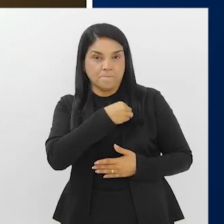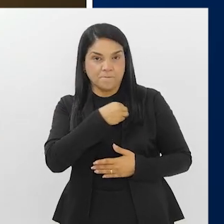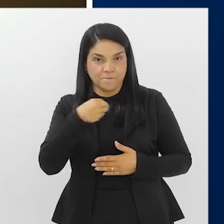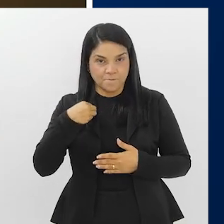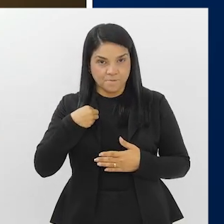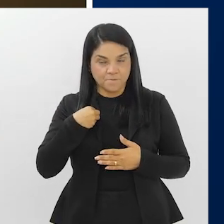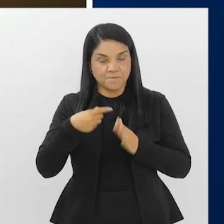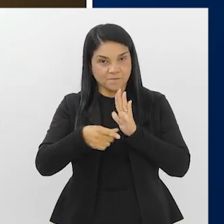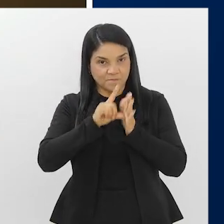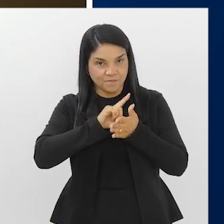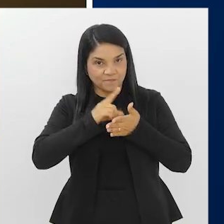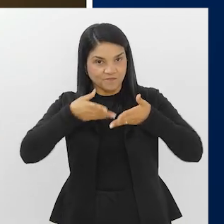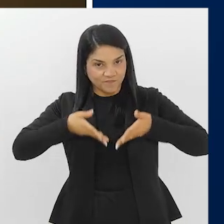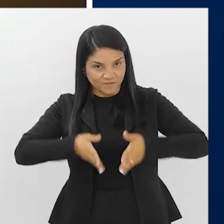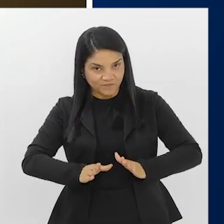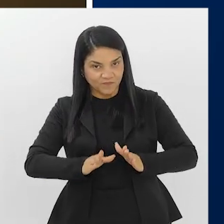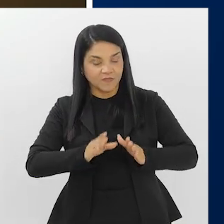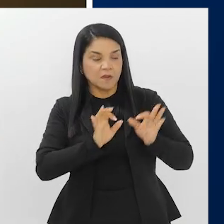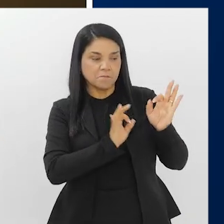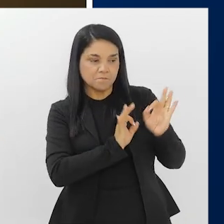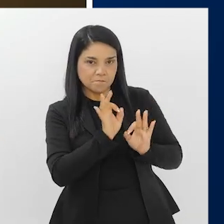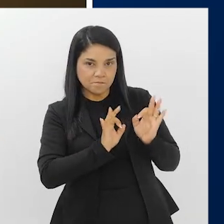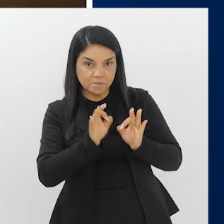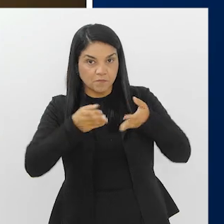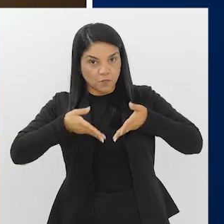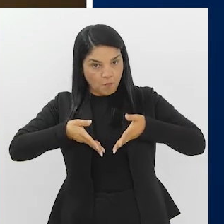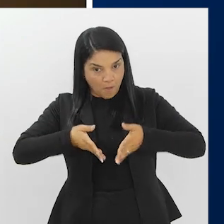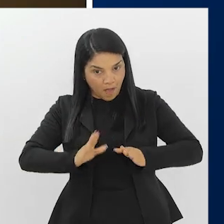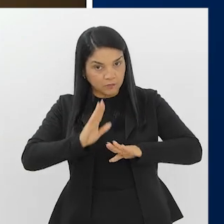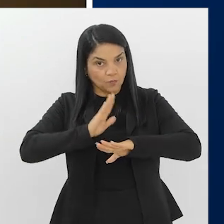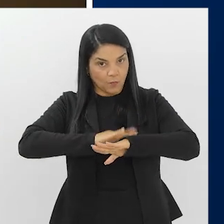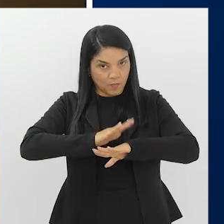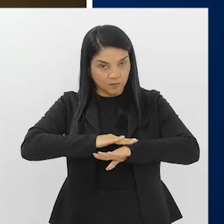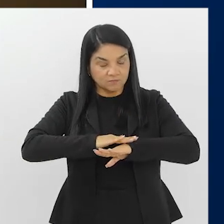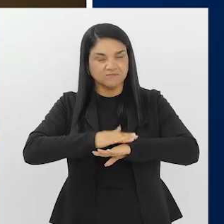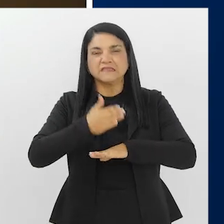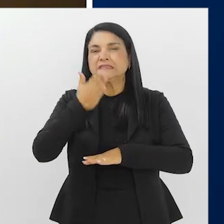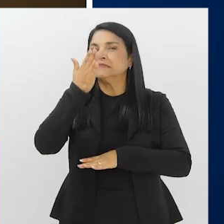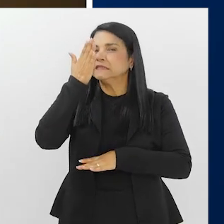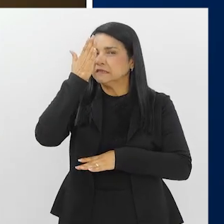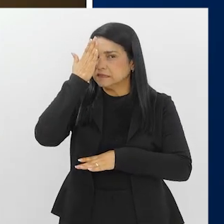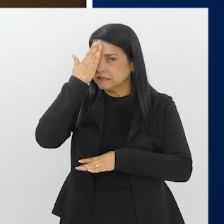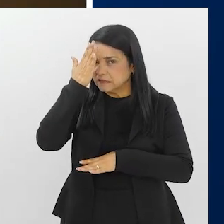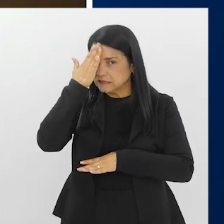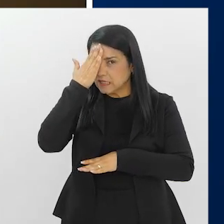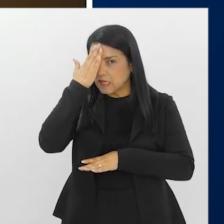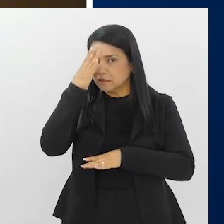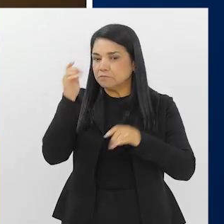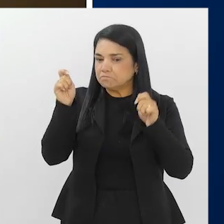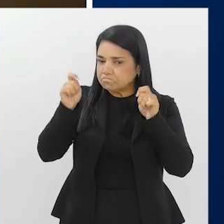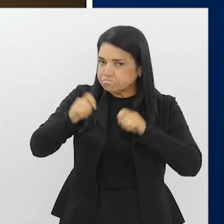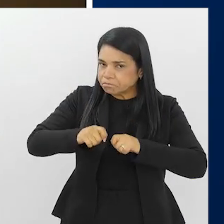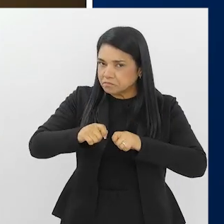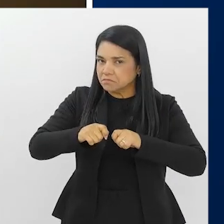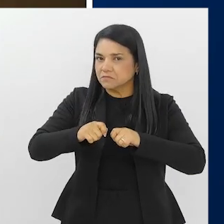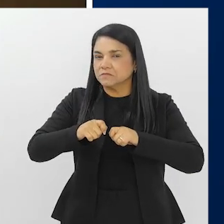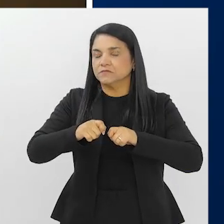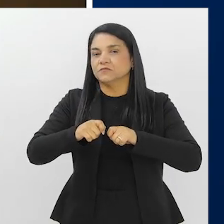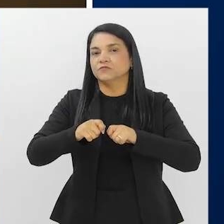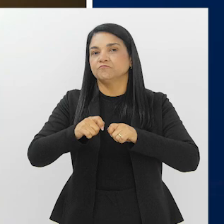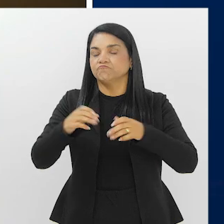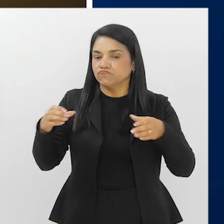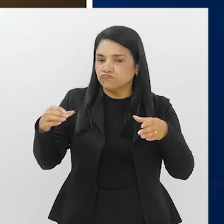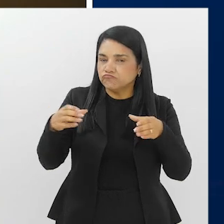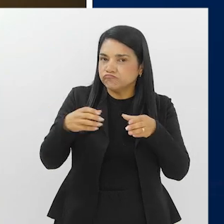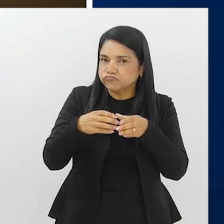vem com essa preparação, principalmente para o parto. Só que a gente sabe também que podemos ter né, de